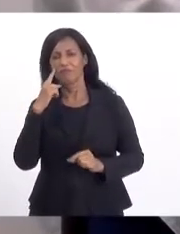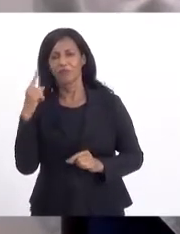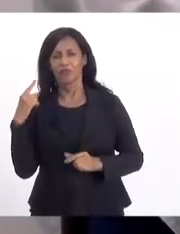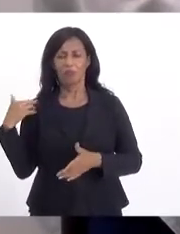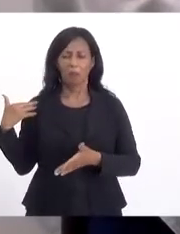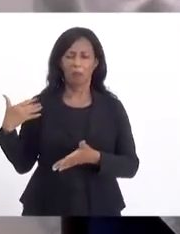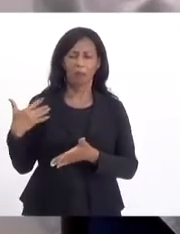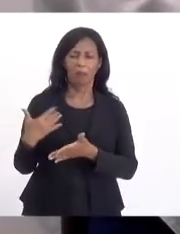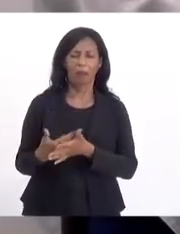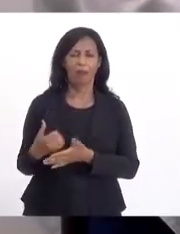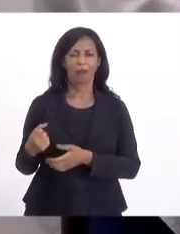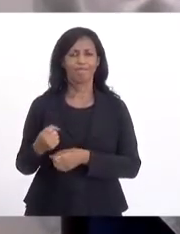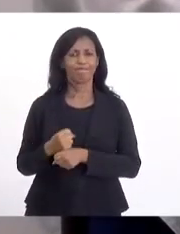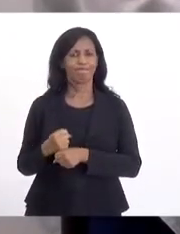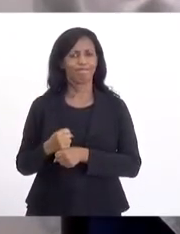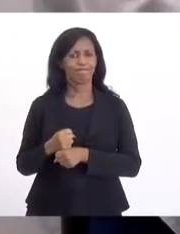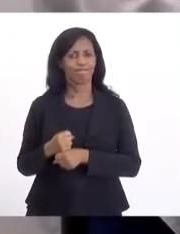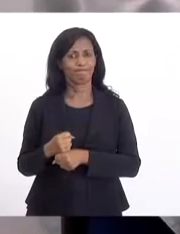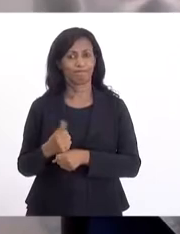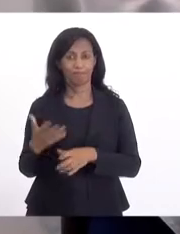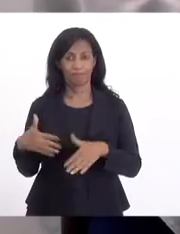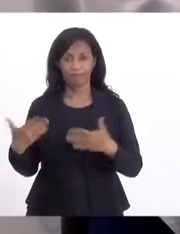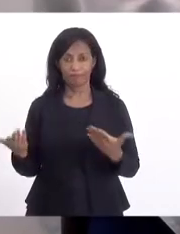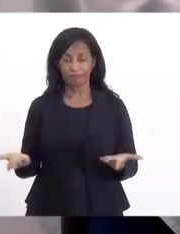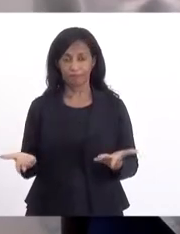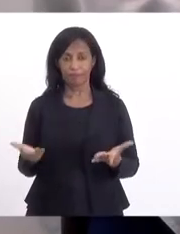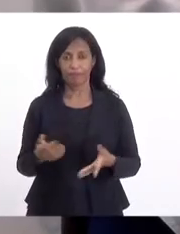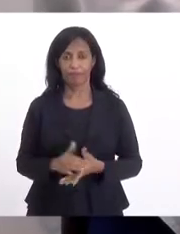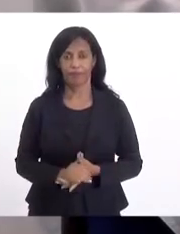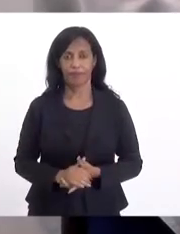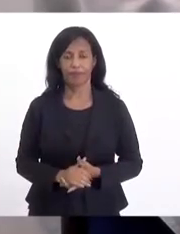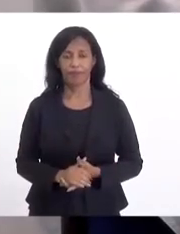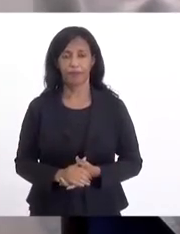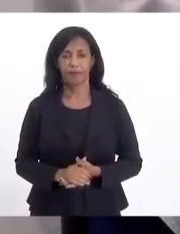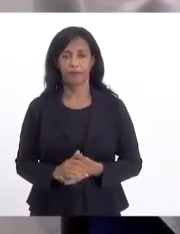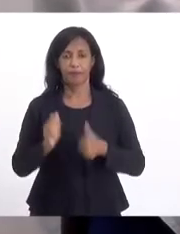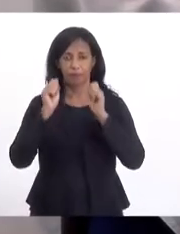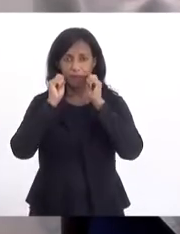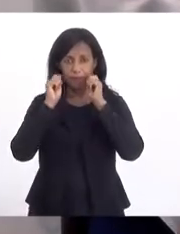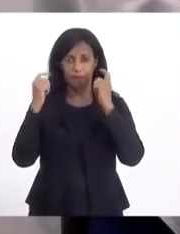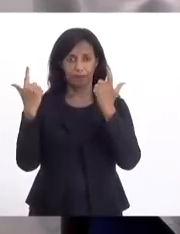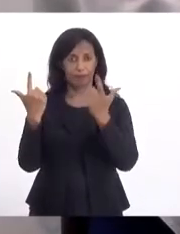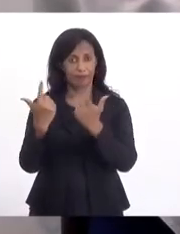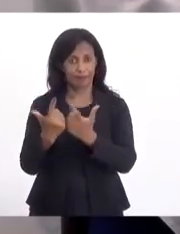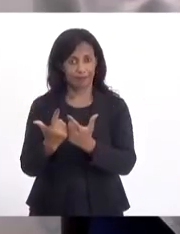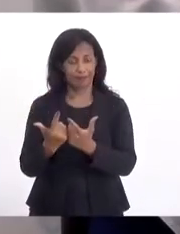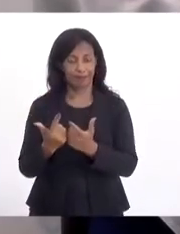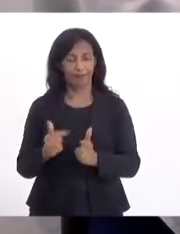nos últimos tempos? Evidentemente, na Assembleia Legislativa.